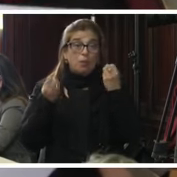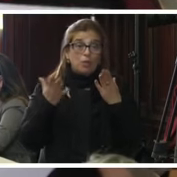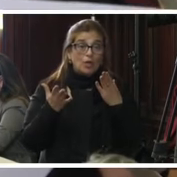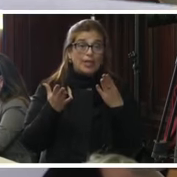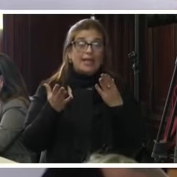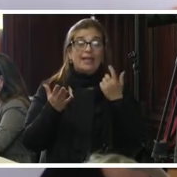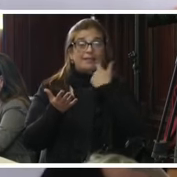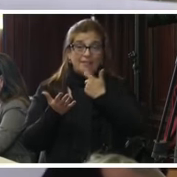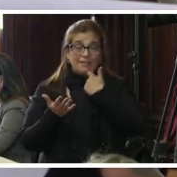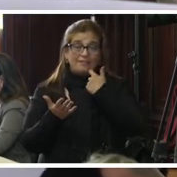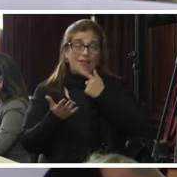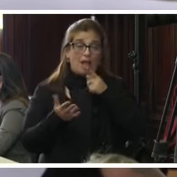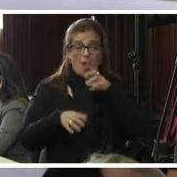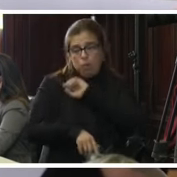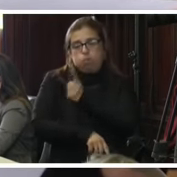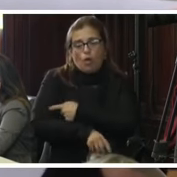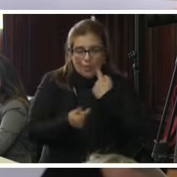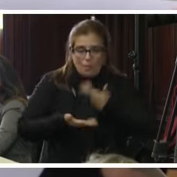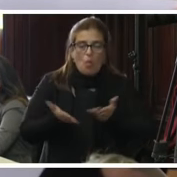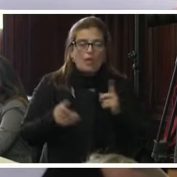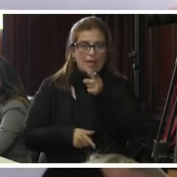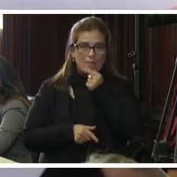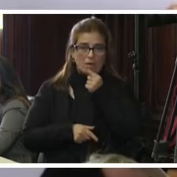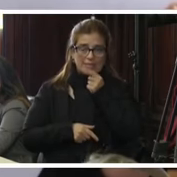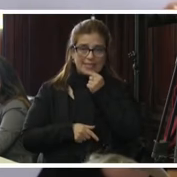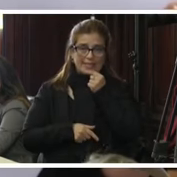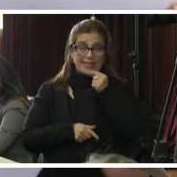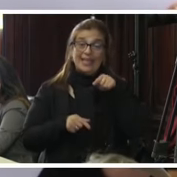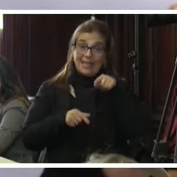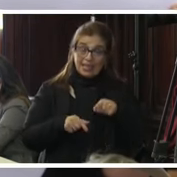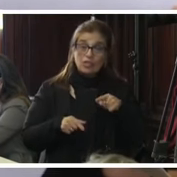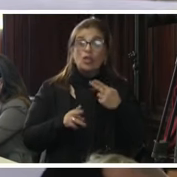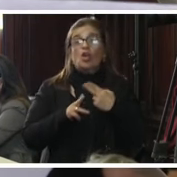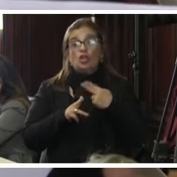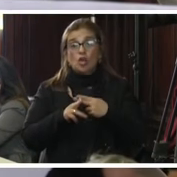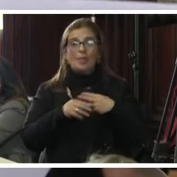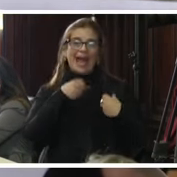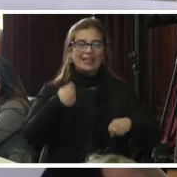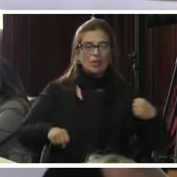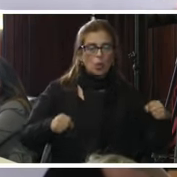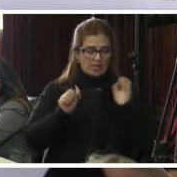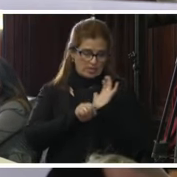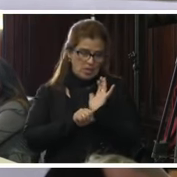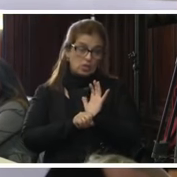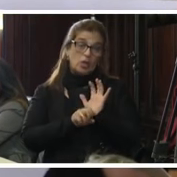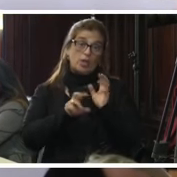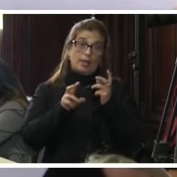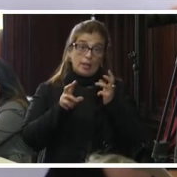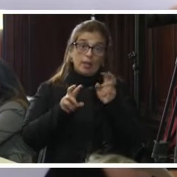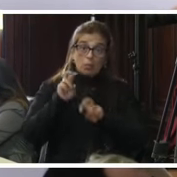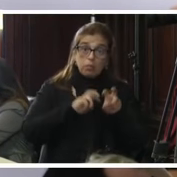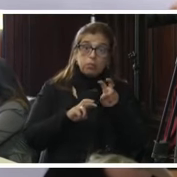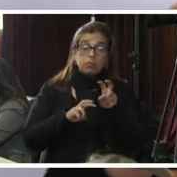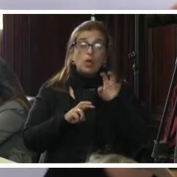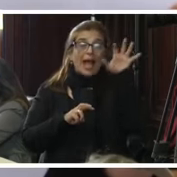Judiciário. A Operação Pressão Total, como foi nomeada a articulação dos agentes de segurança para vingar a morte